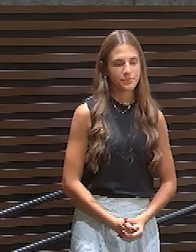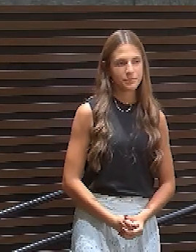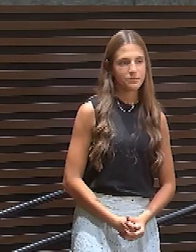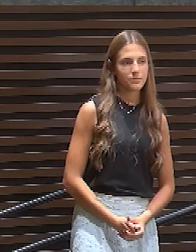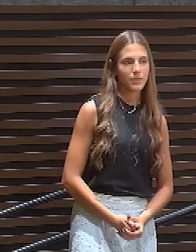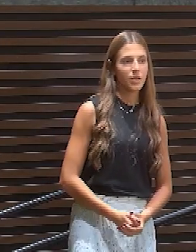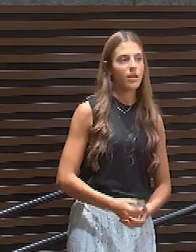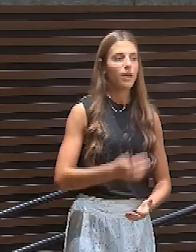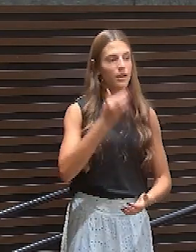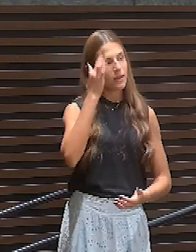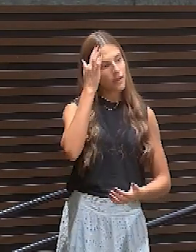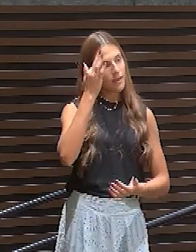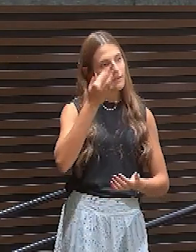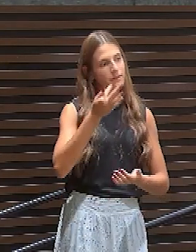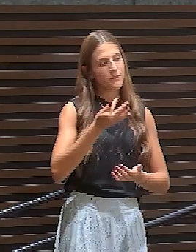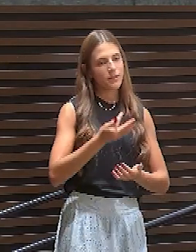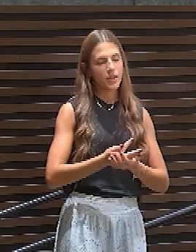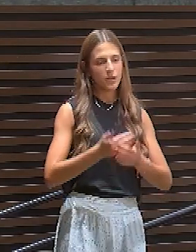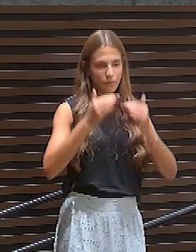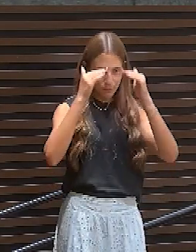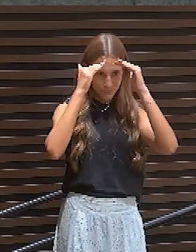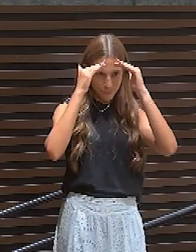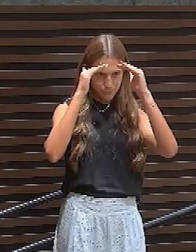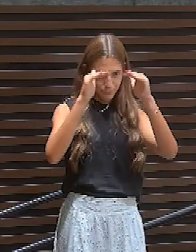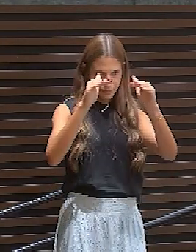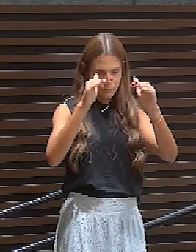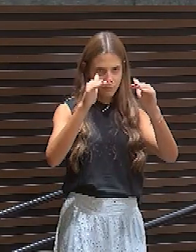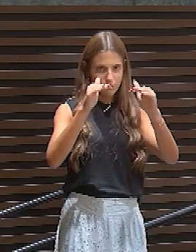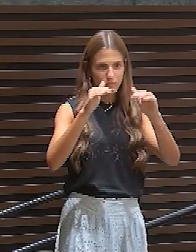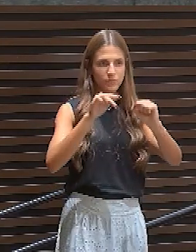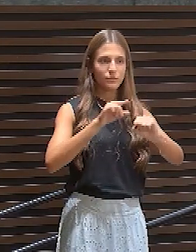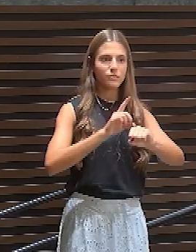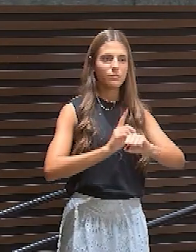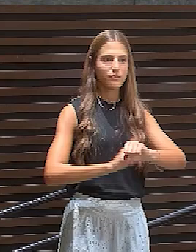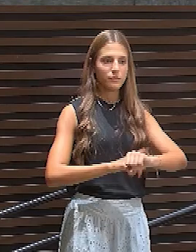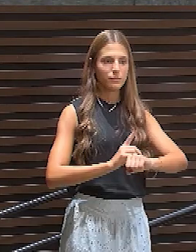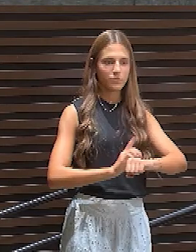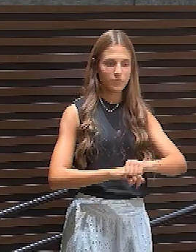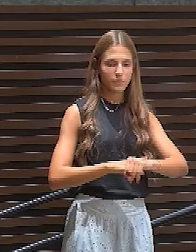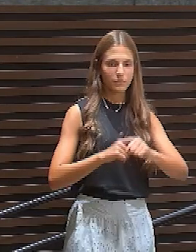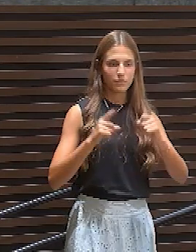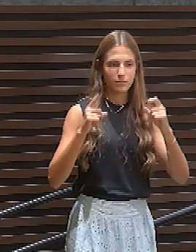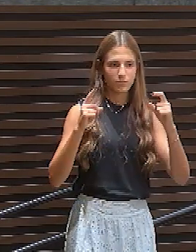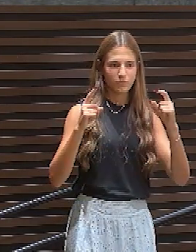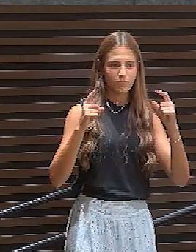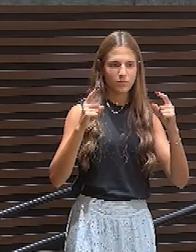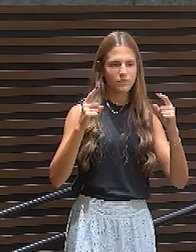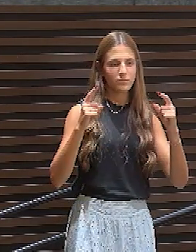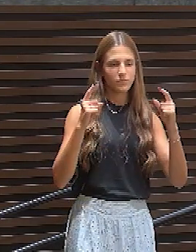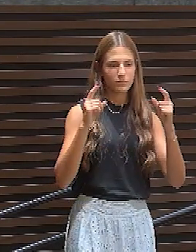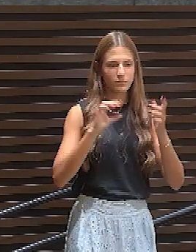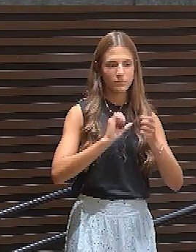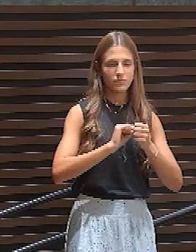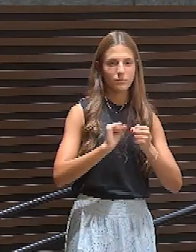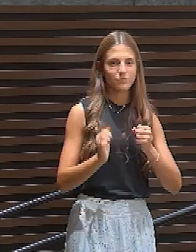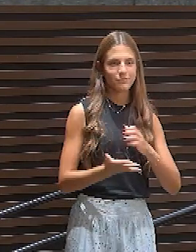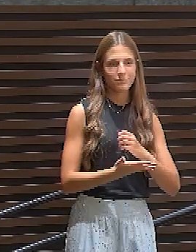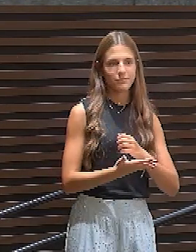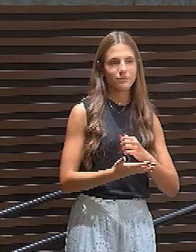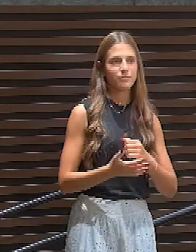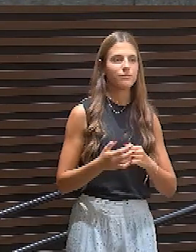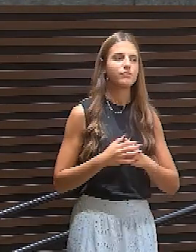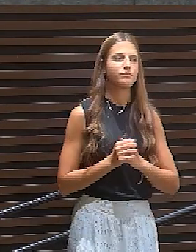A fé que obedece em meio à corrupção. Vamos ver esse pedacinho do